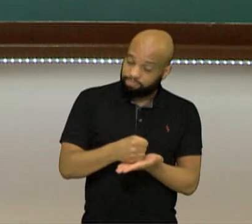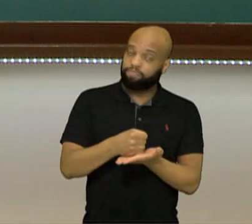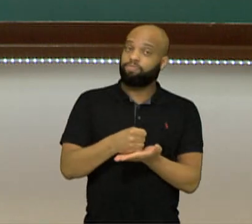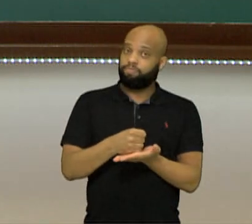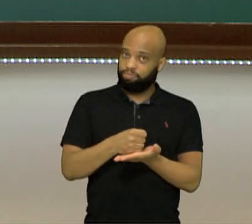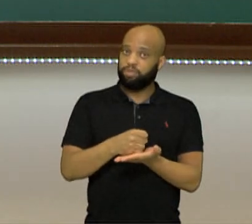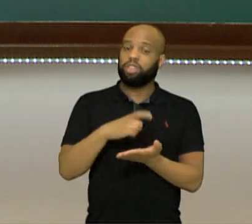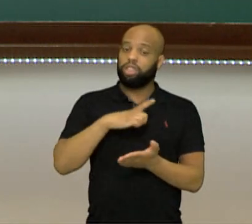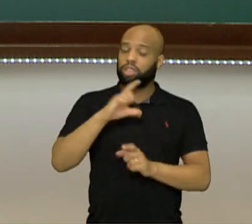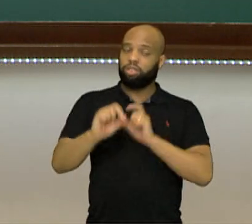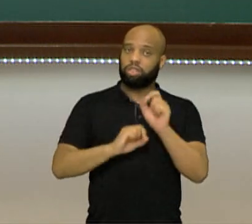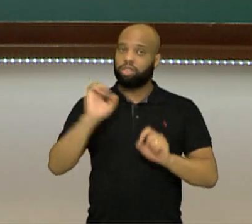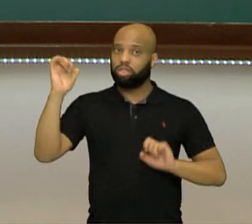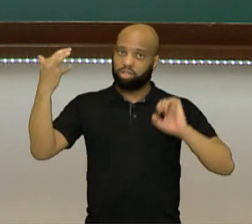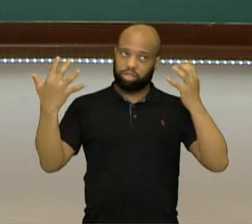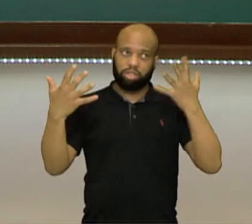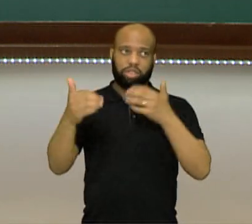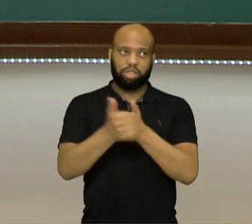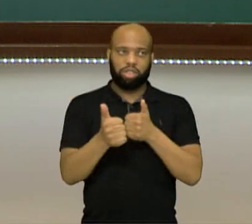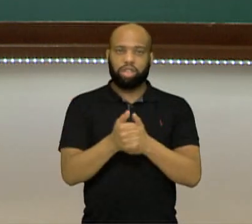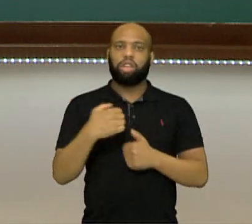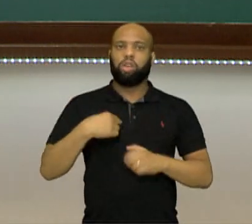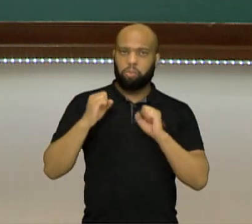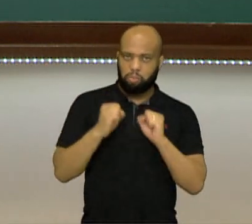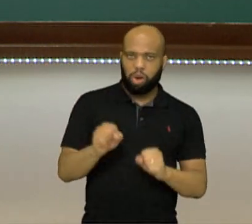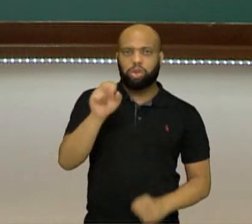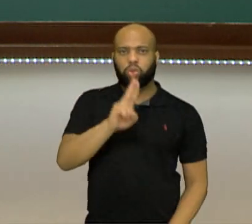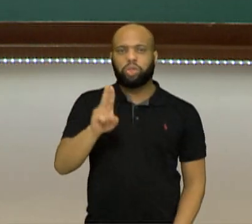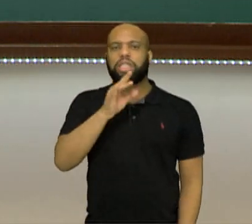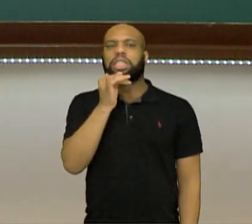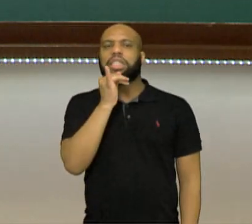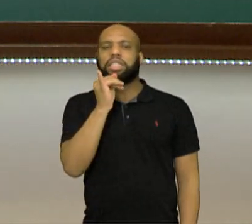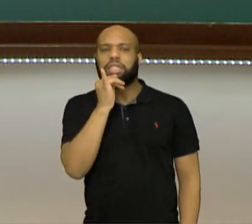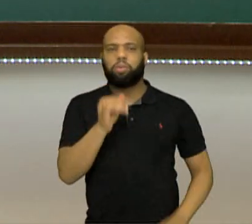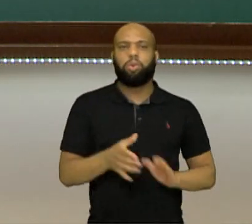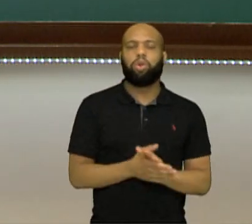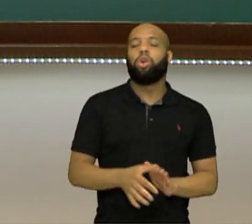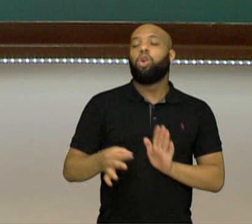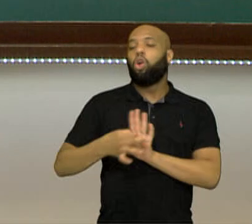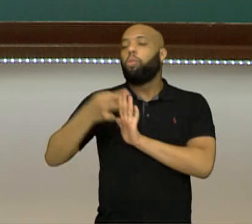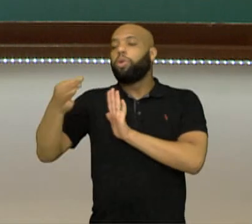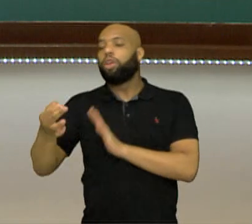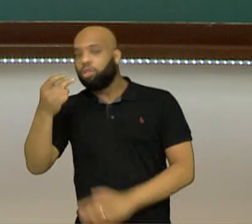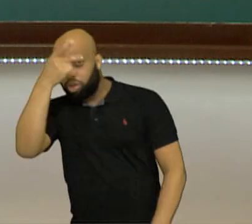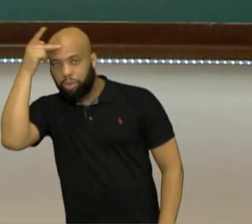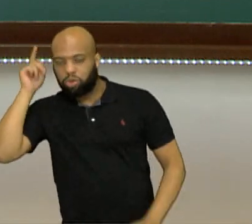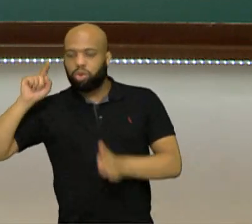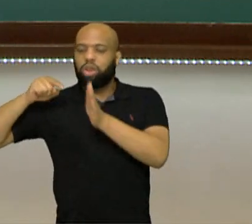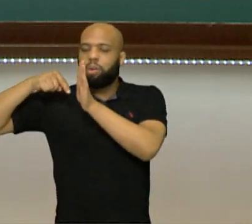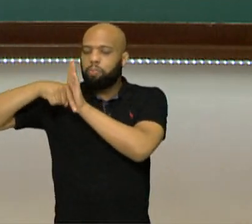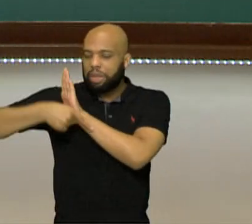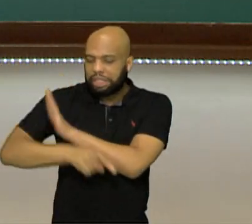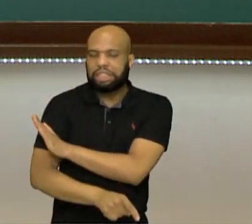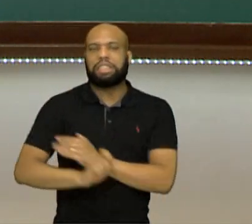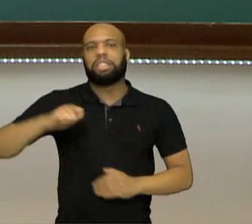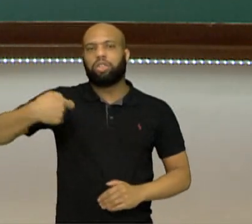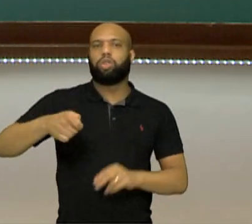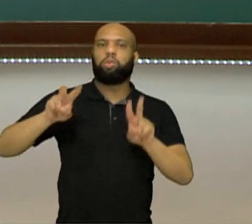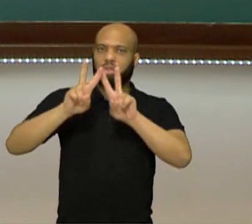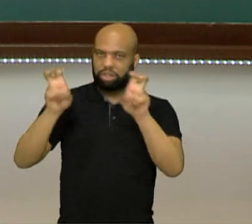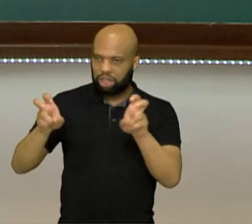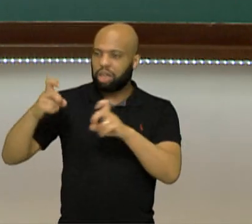realidade, à nossa volta. Eu posso utilizar um argumento de autoridade, por exemplo, ou seja, se eu vou falar alguma coisa em relação à saúde, eu vou utilizar o